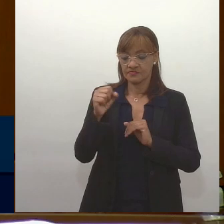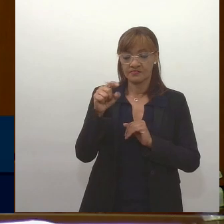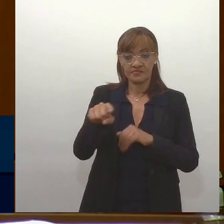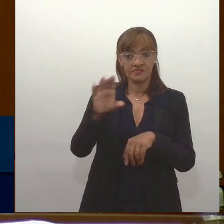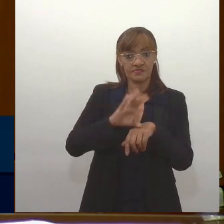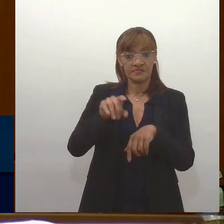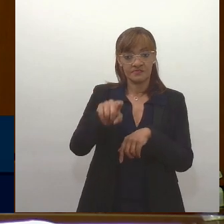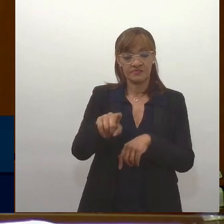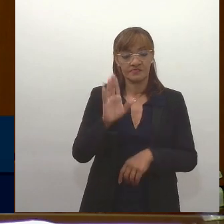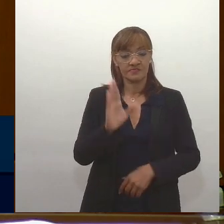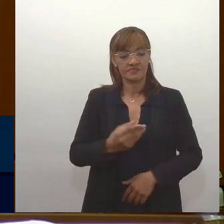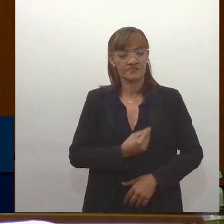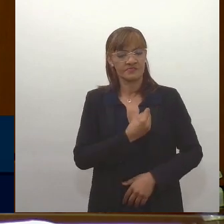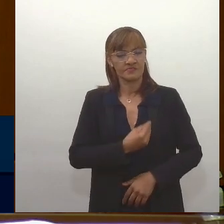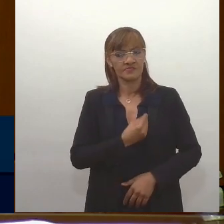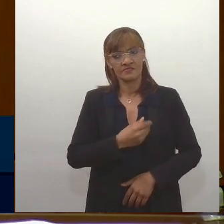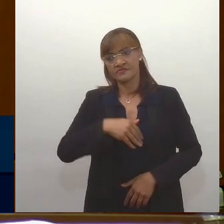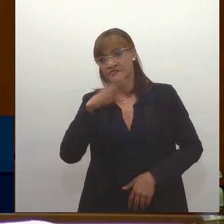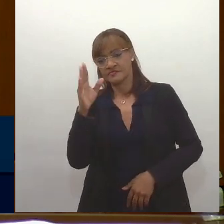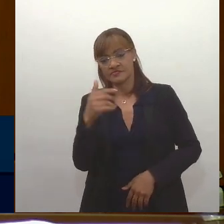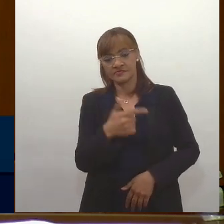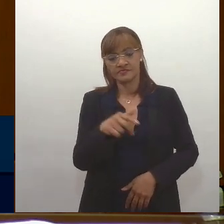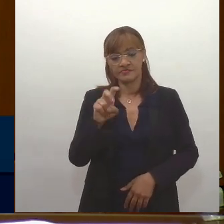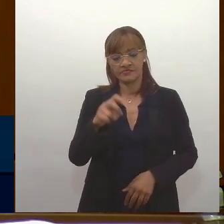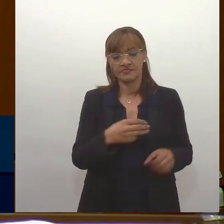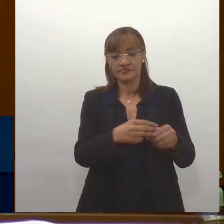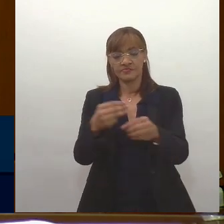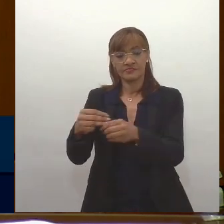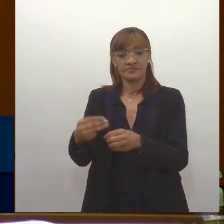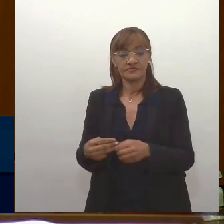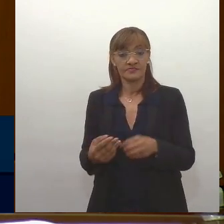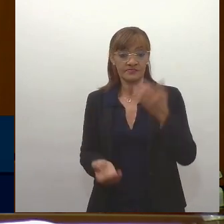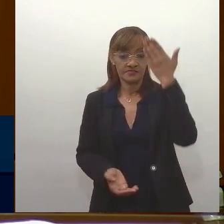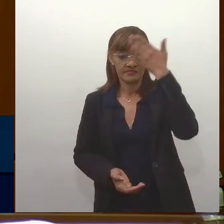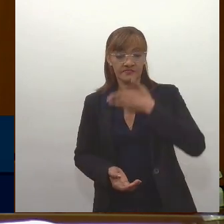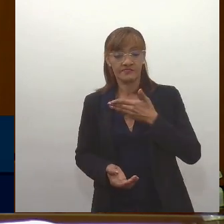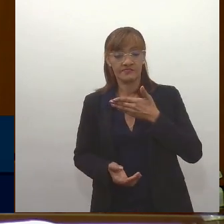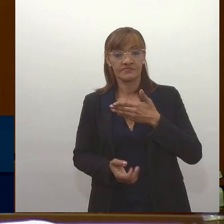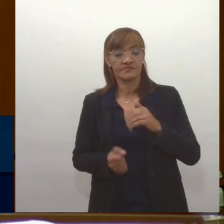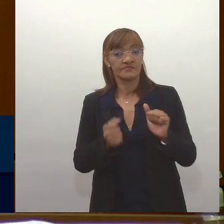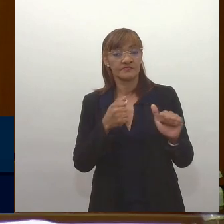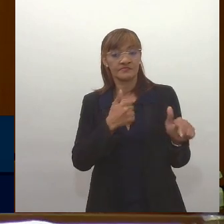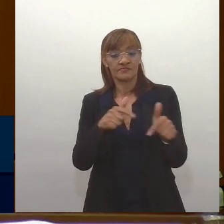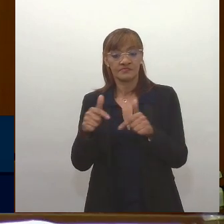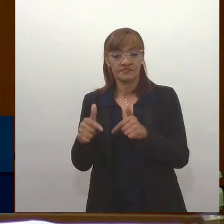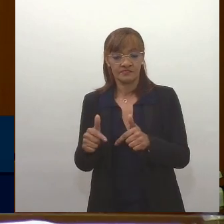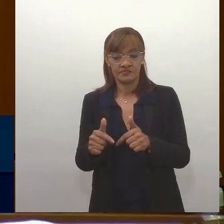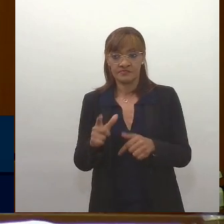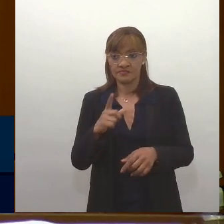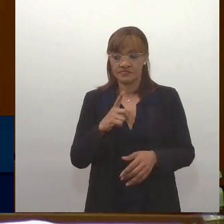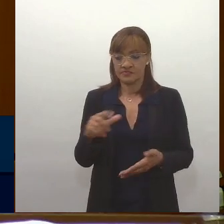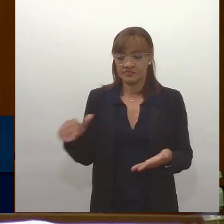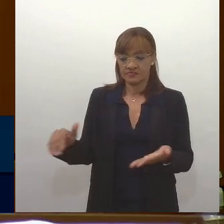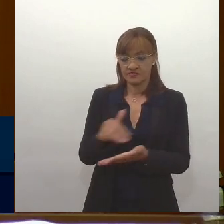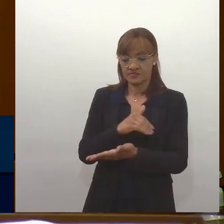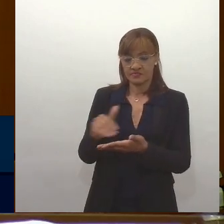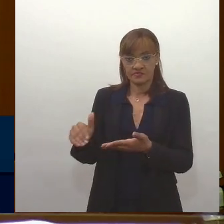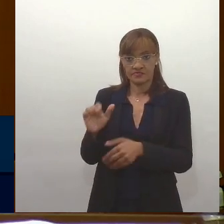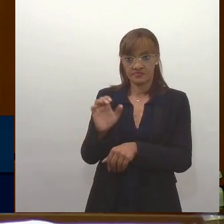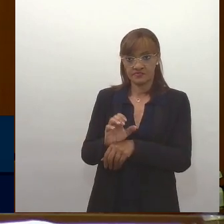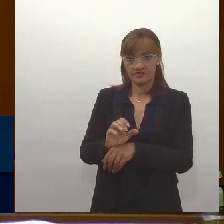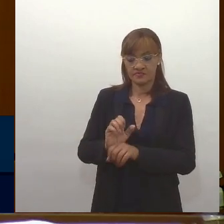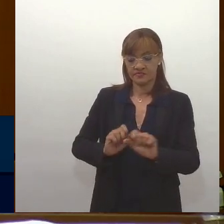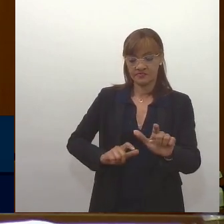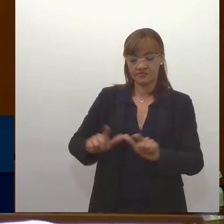25 municípios fruto de uma ação conjunta entre a secretaria de estado do trabalho o Ministério do